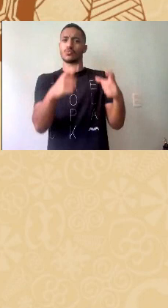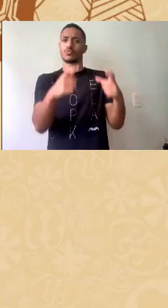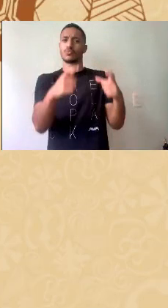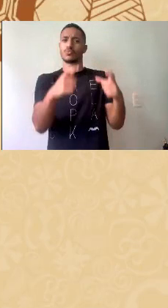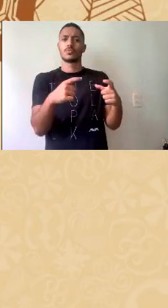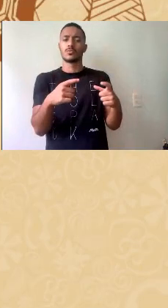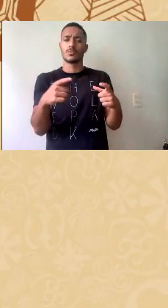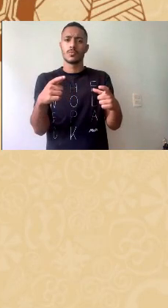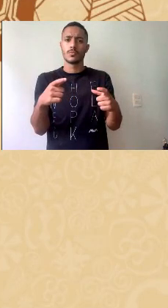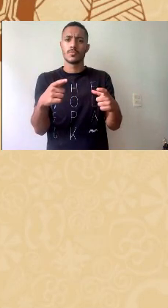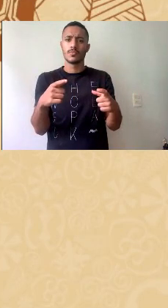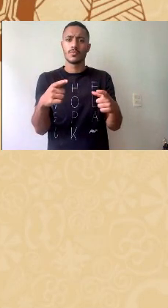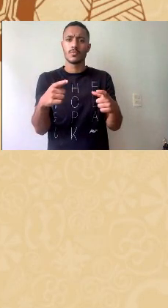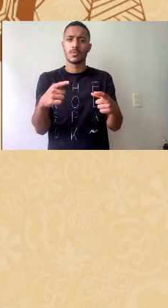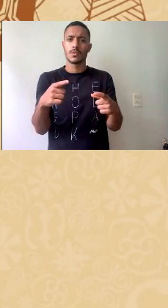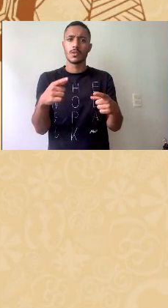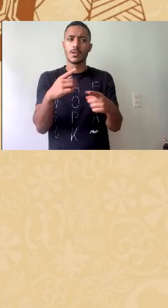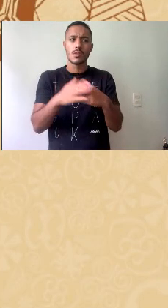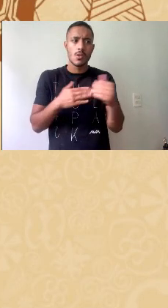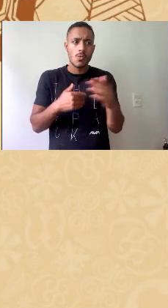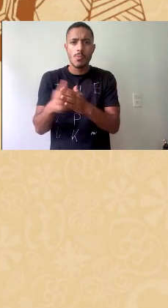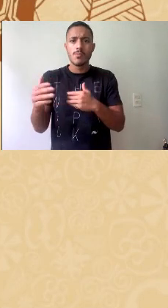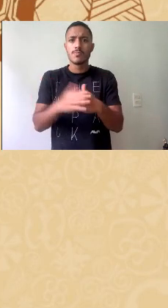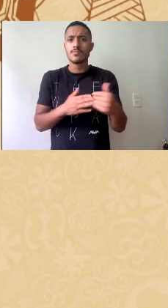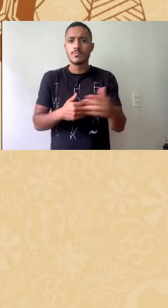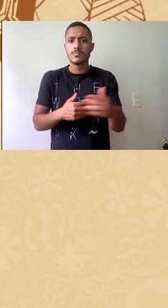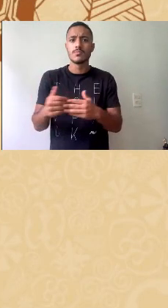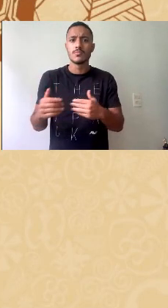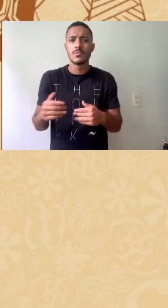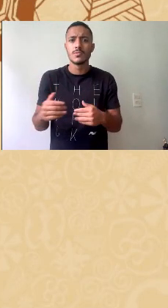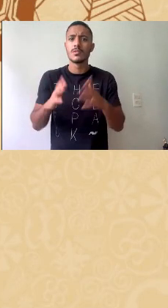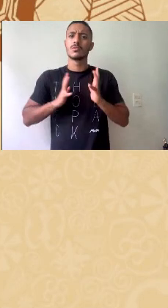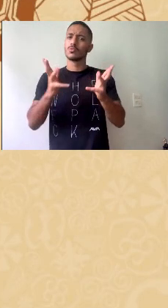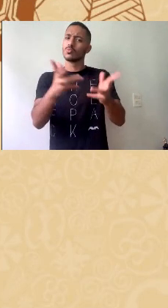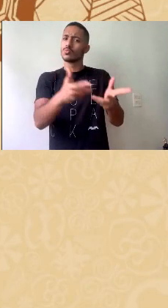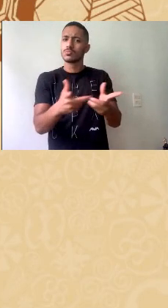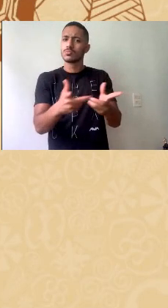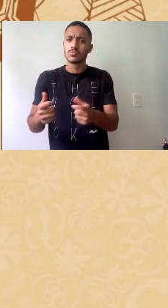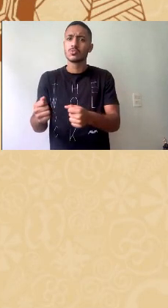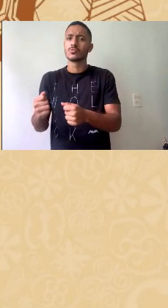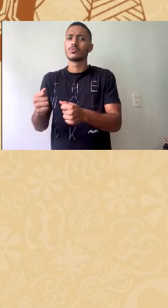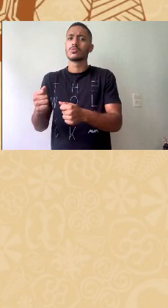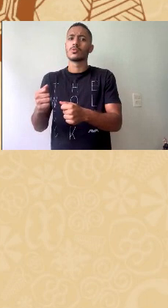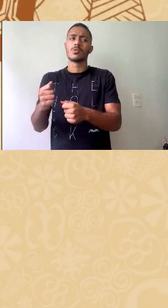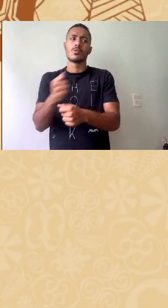Então, que será que todos nós, né, será que os brancos